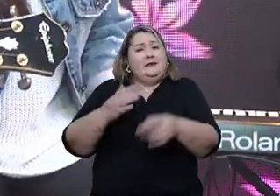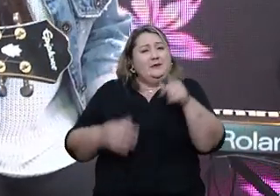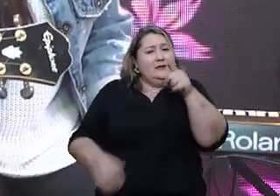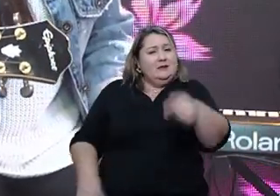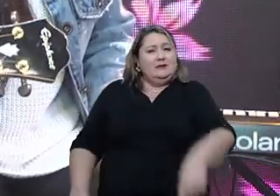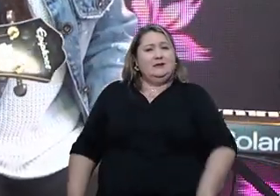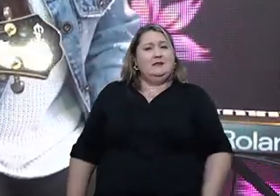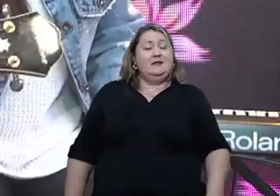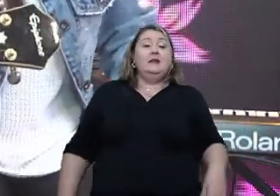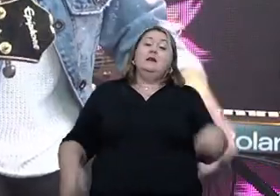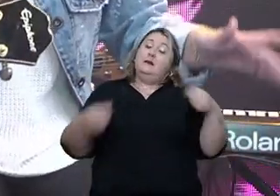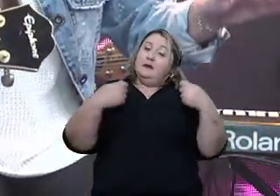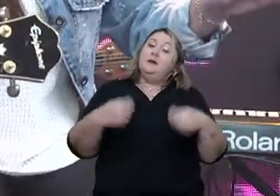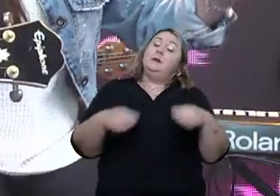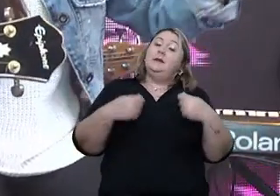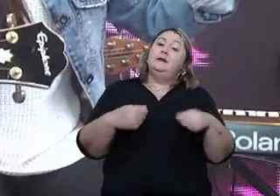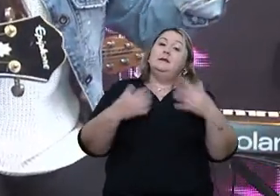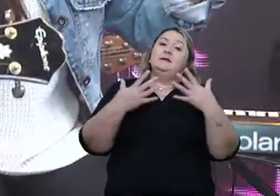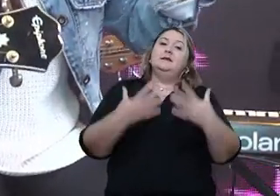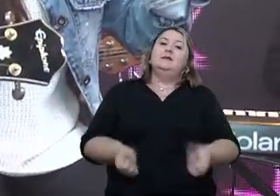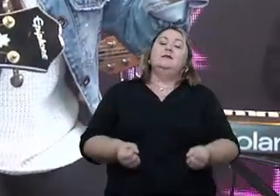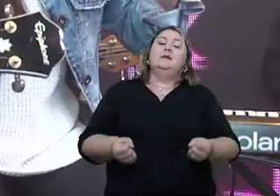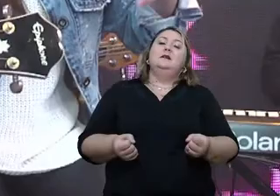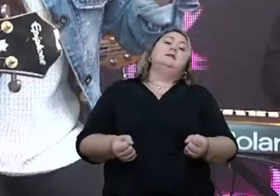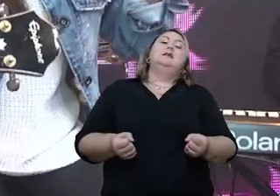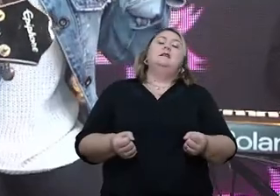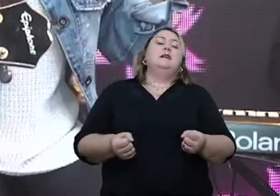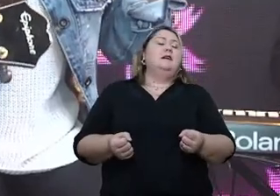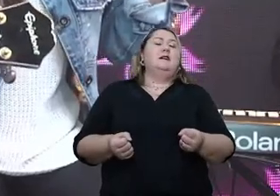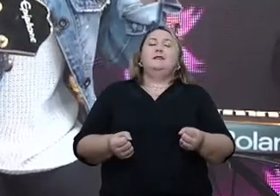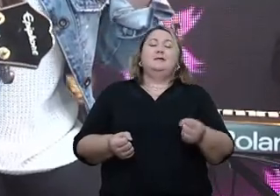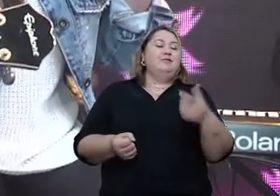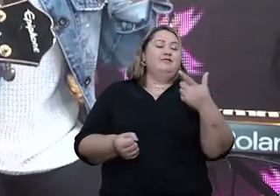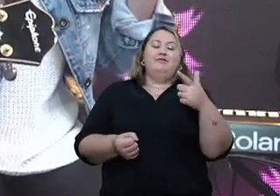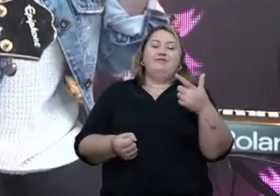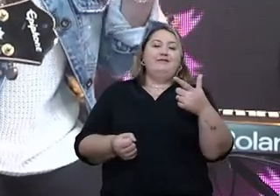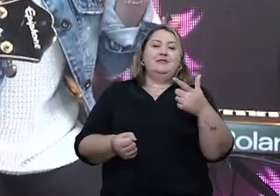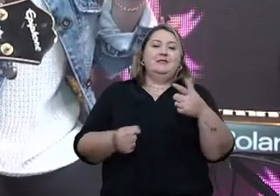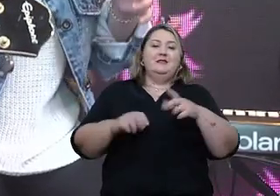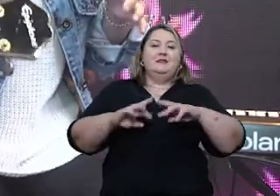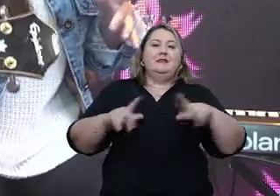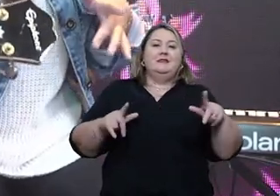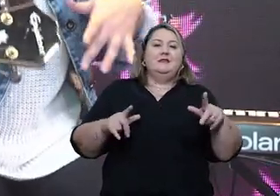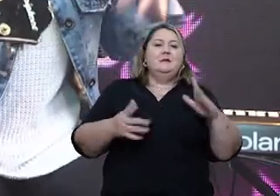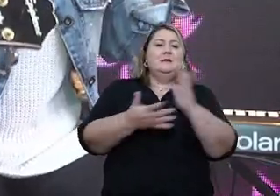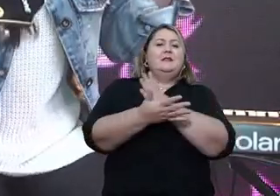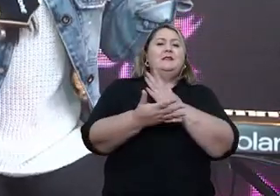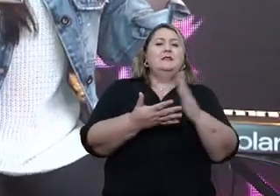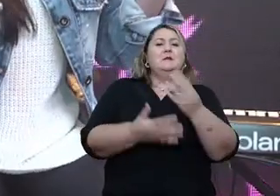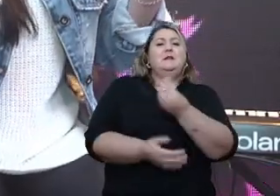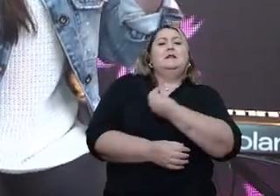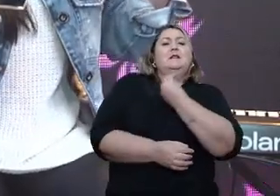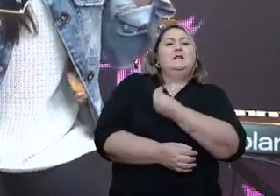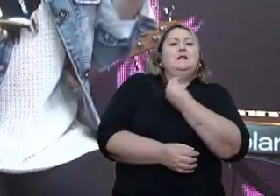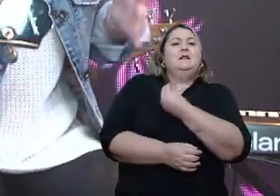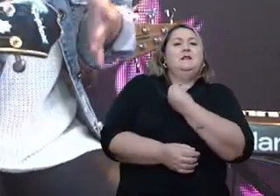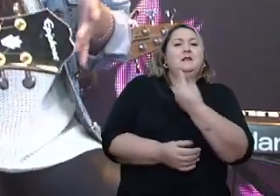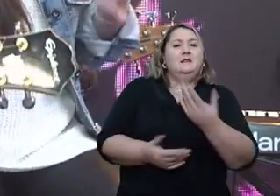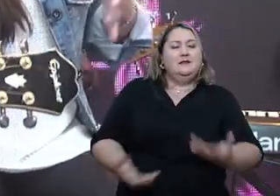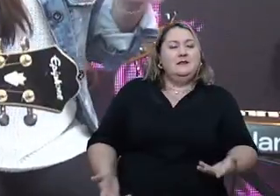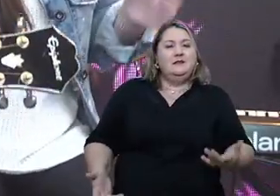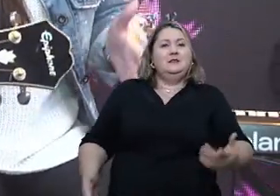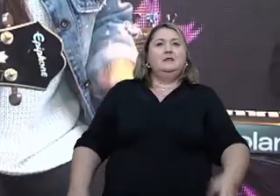te perder. Eu preciso aceitar que não dá mais pra